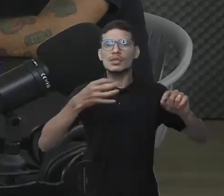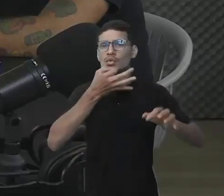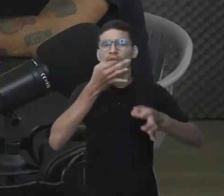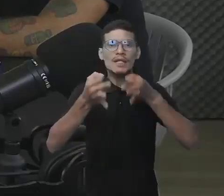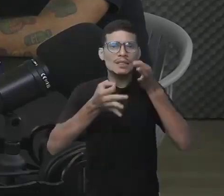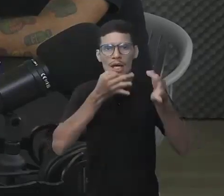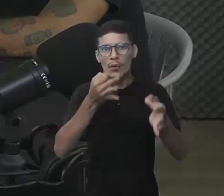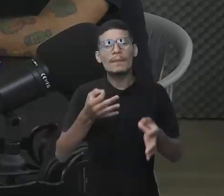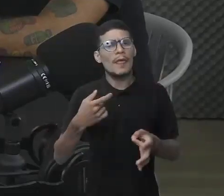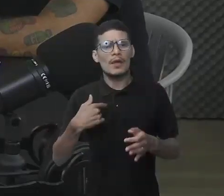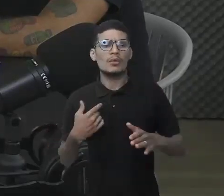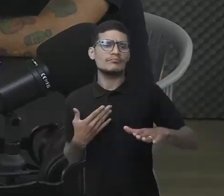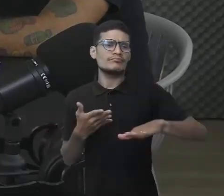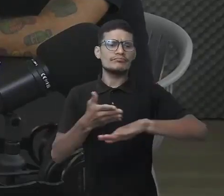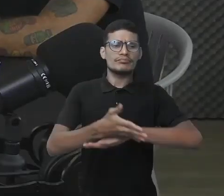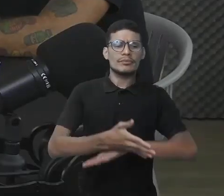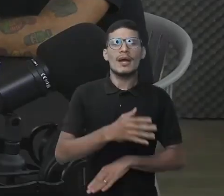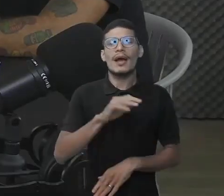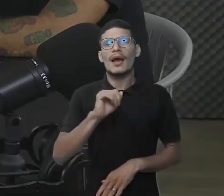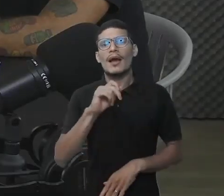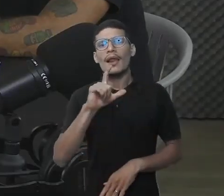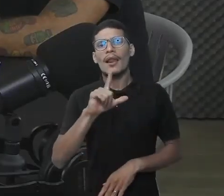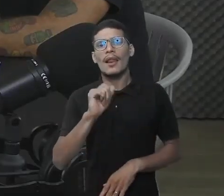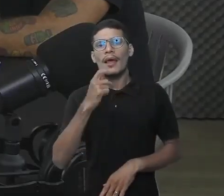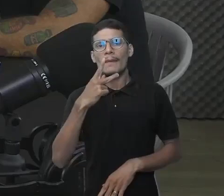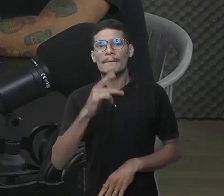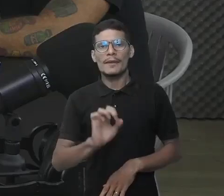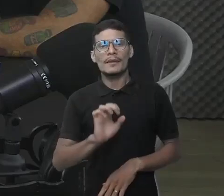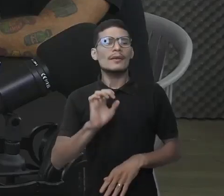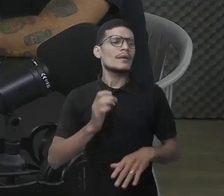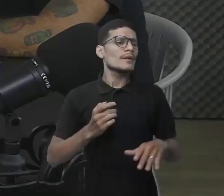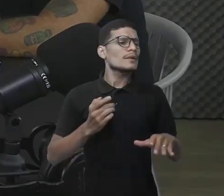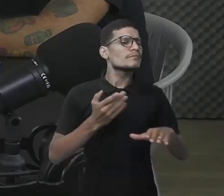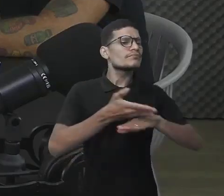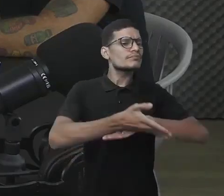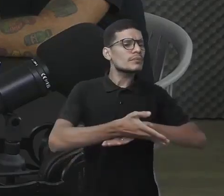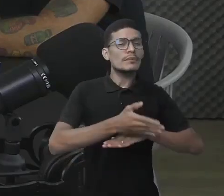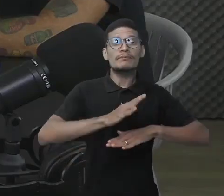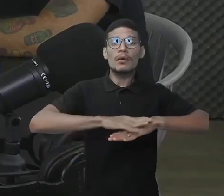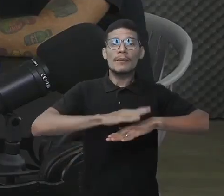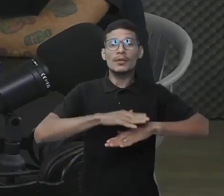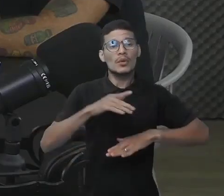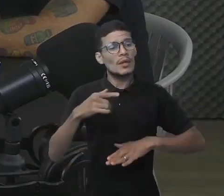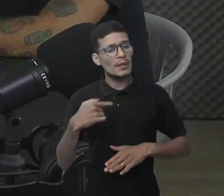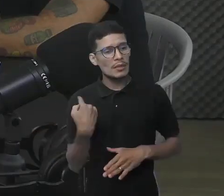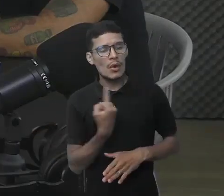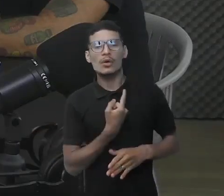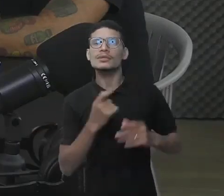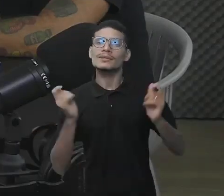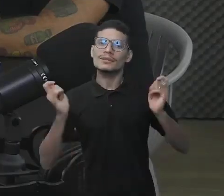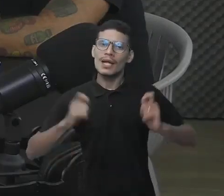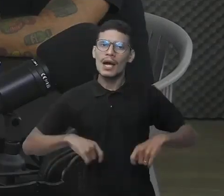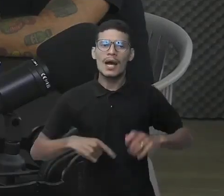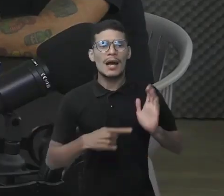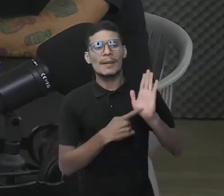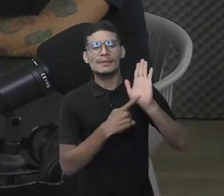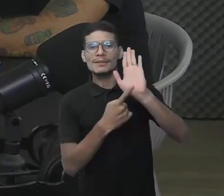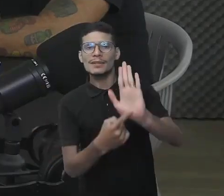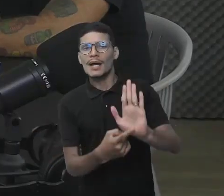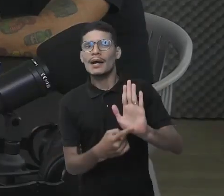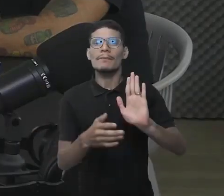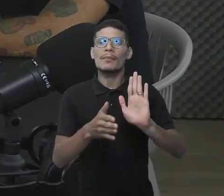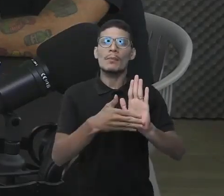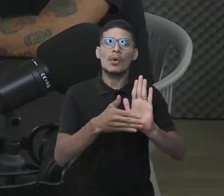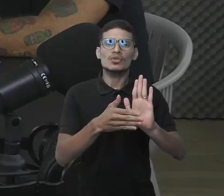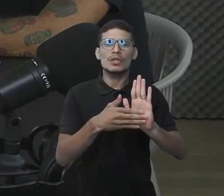na Alep, naquele momento, à luz dos resultados da pesquisa, a gente pôde apresentar propostas para o